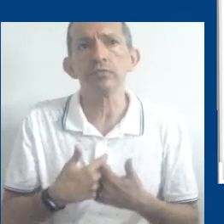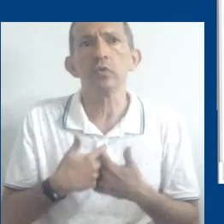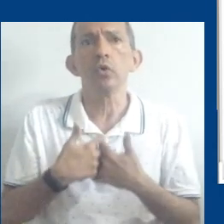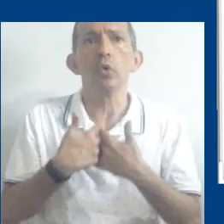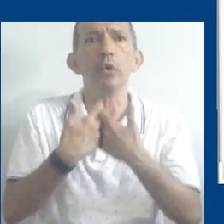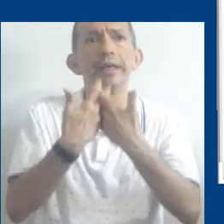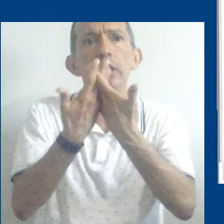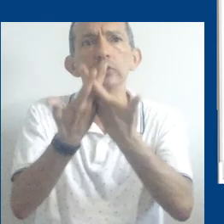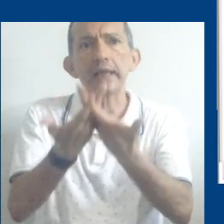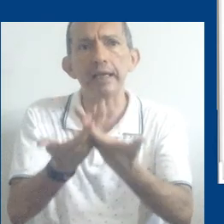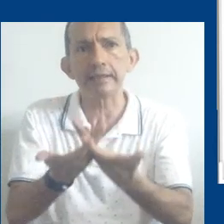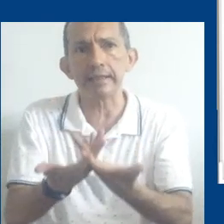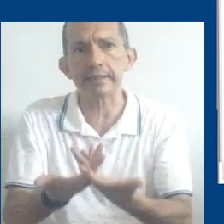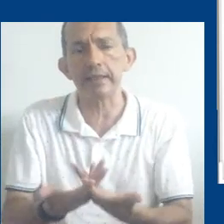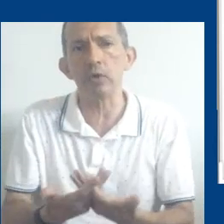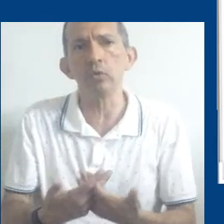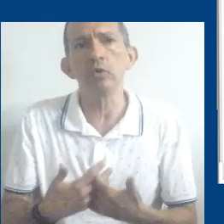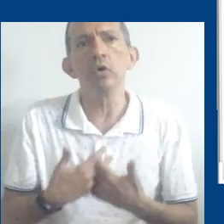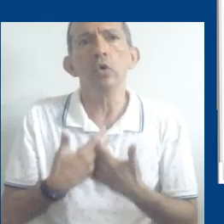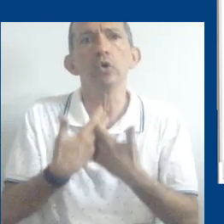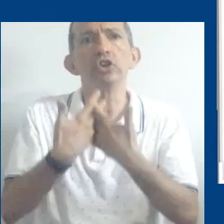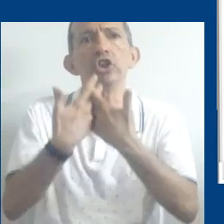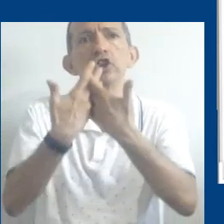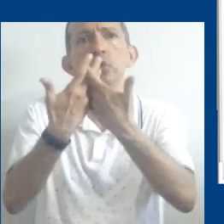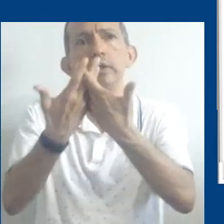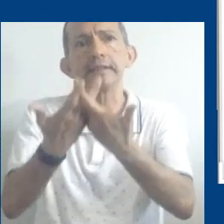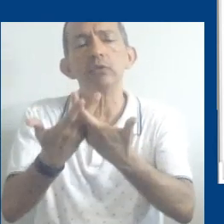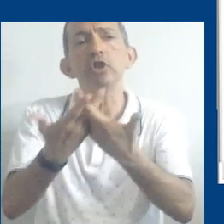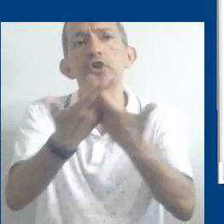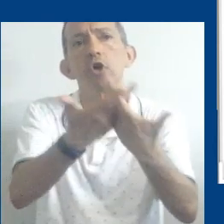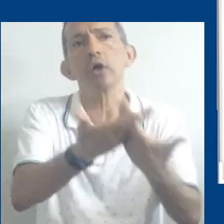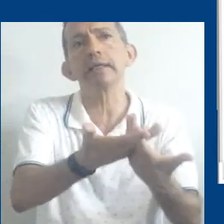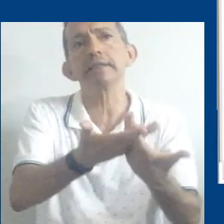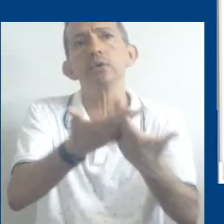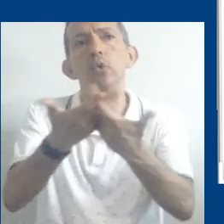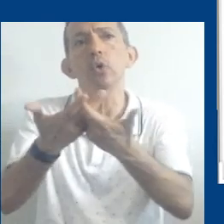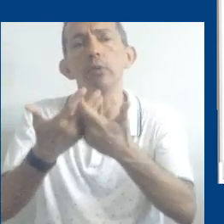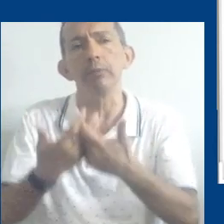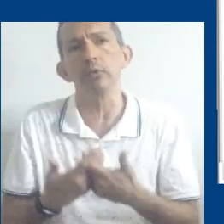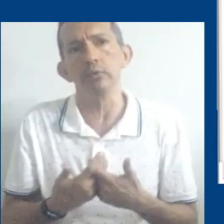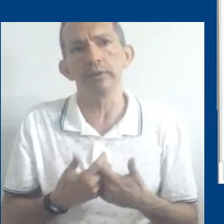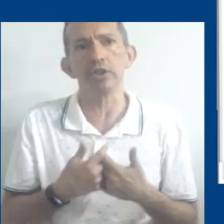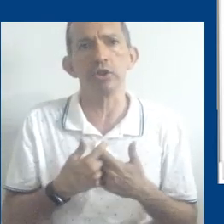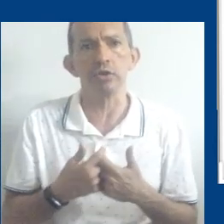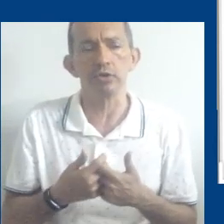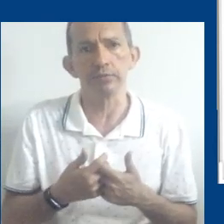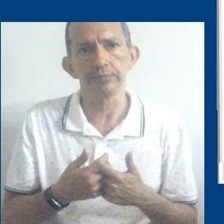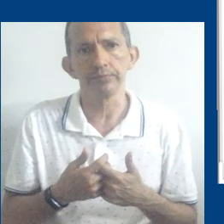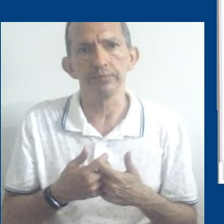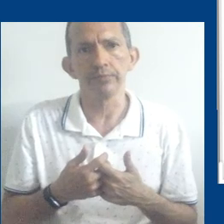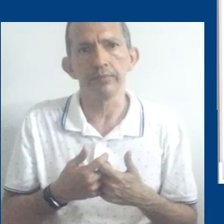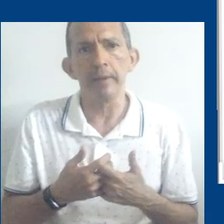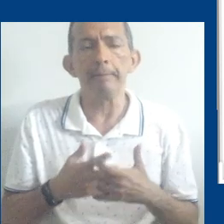inativação ou neutralização ou destruição de drogas no corpo da